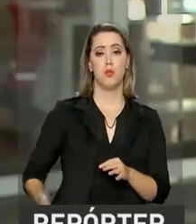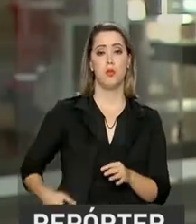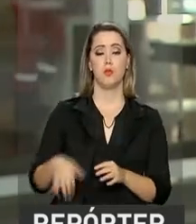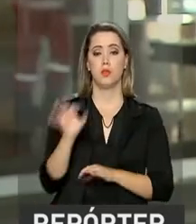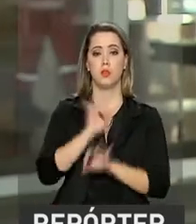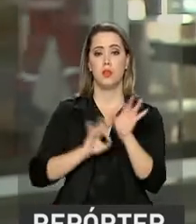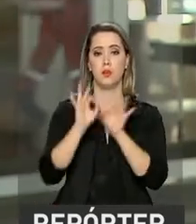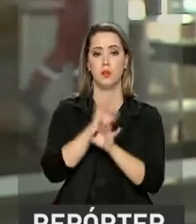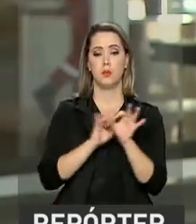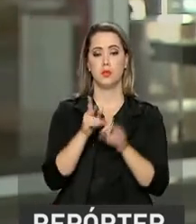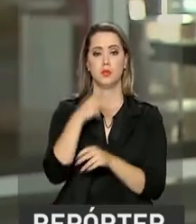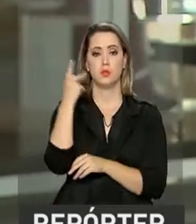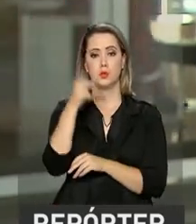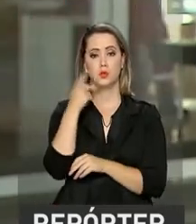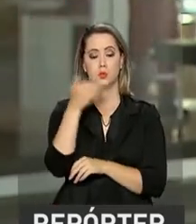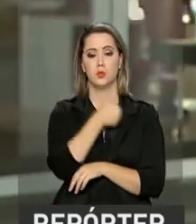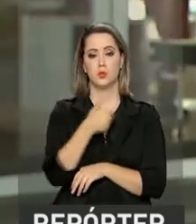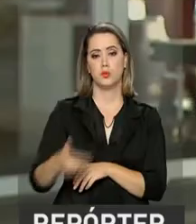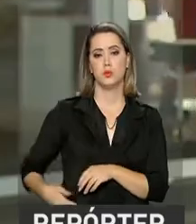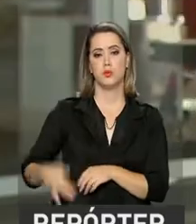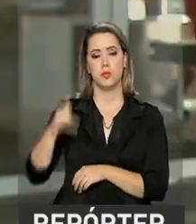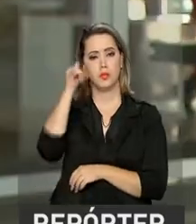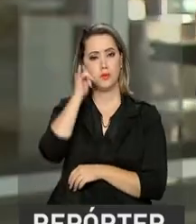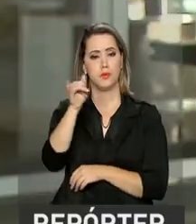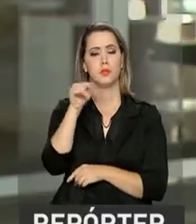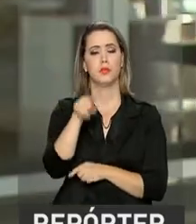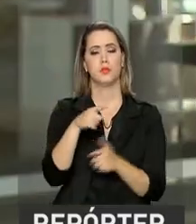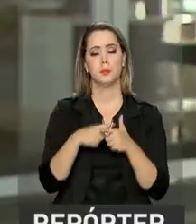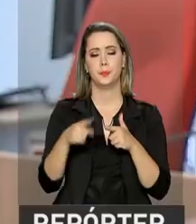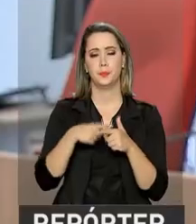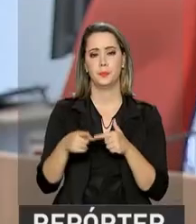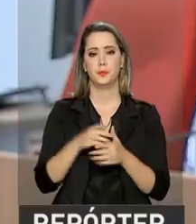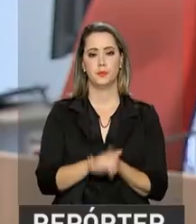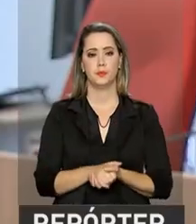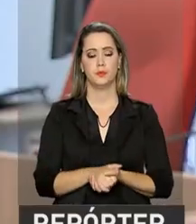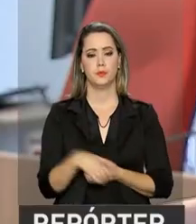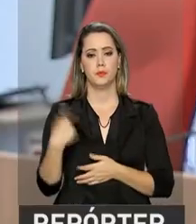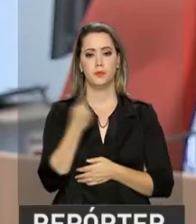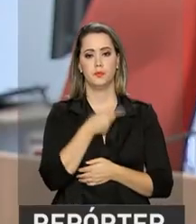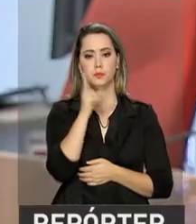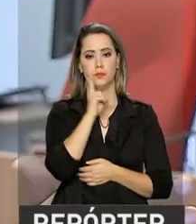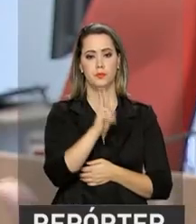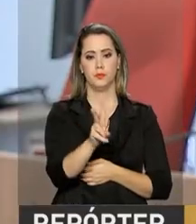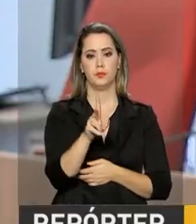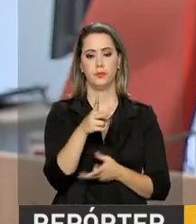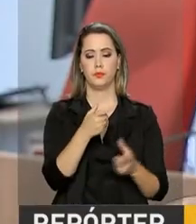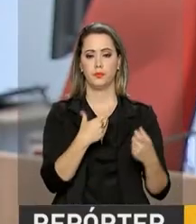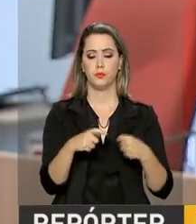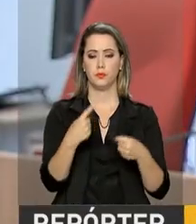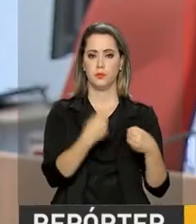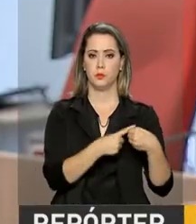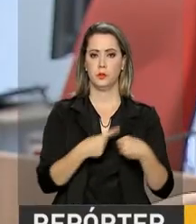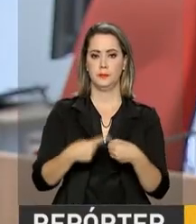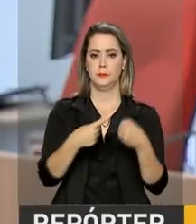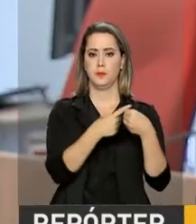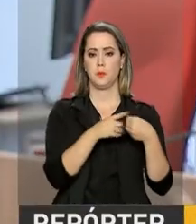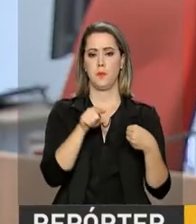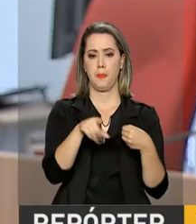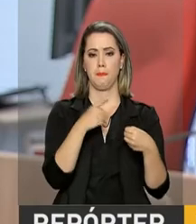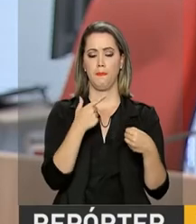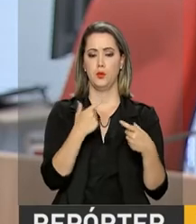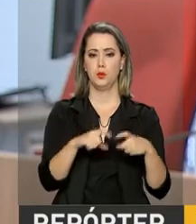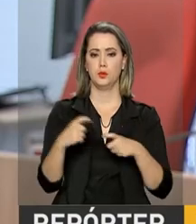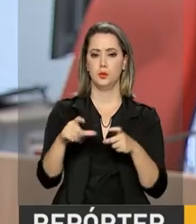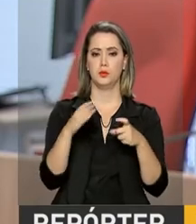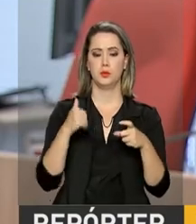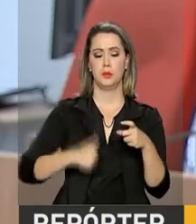na elaboração de políticas públicas para prevenir esse tipo de crime verificando a essas cidades onde há uma maior freqüência